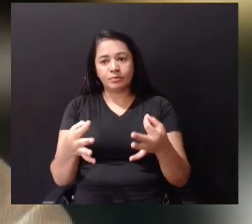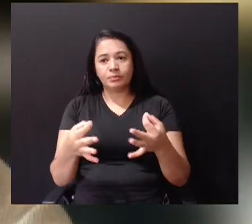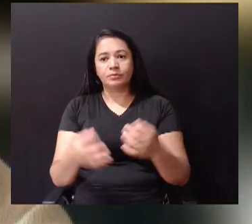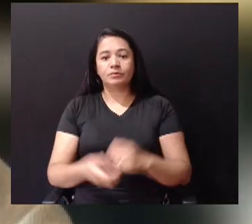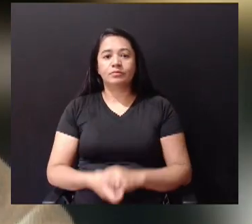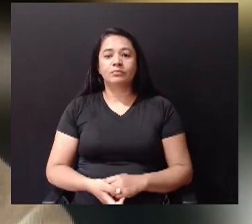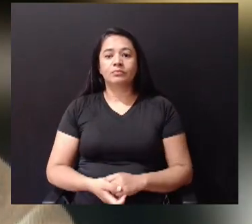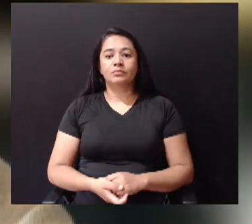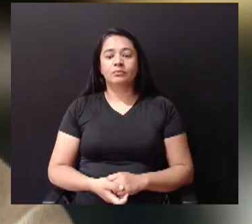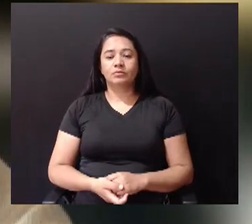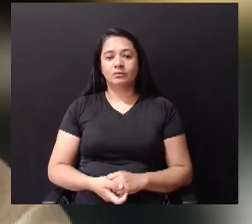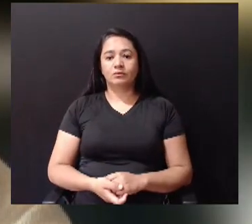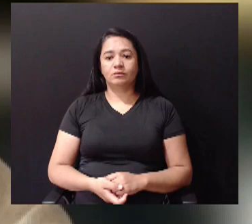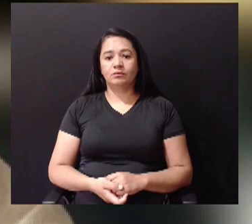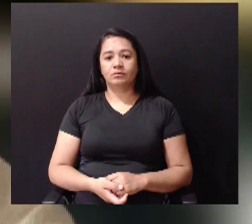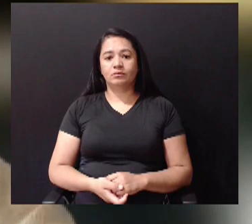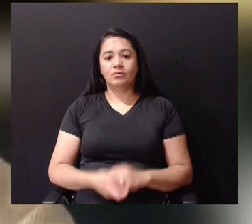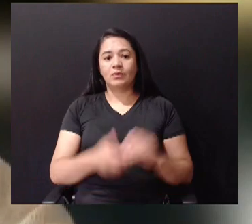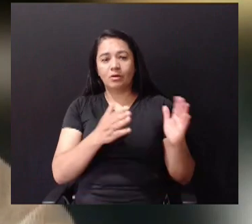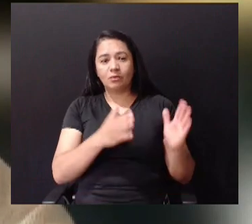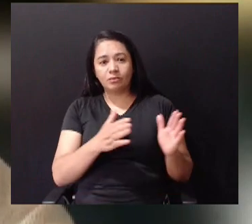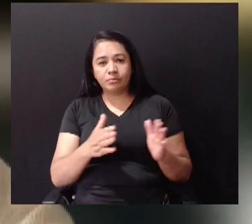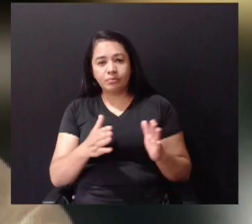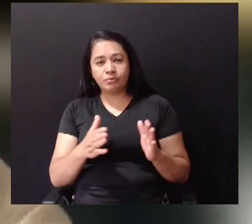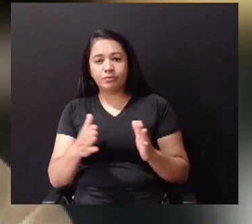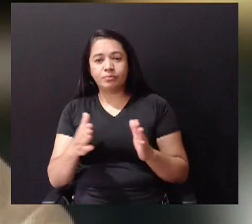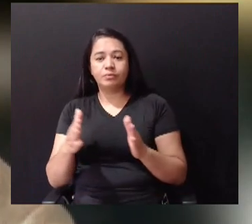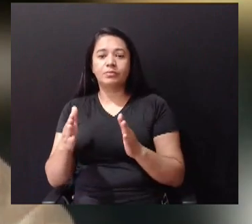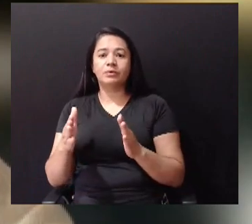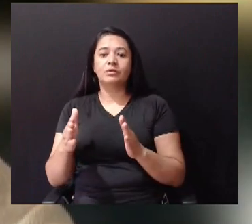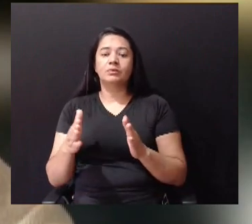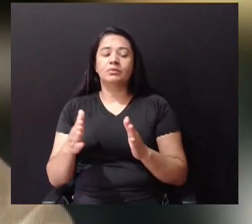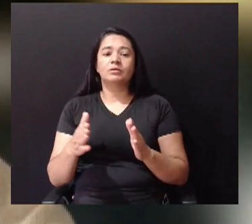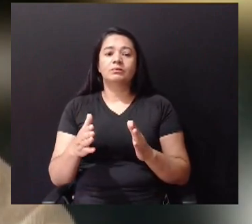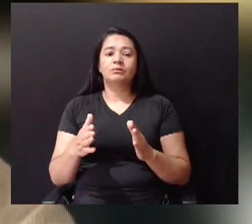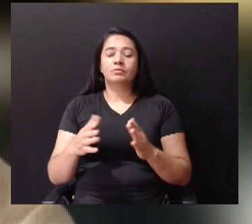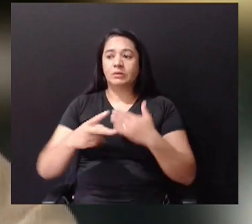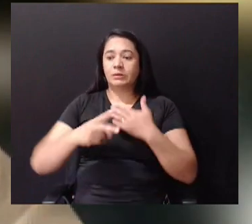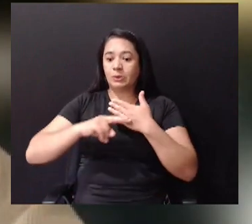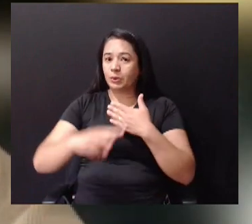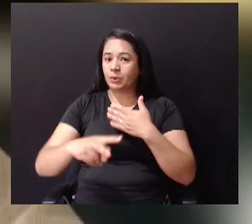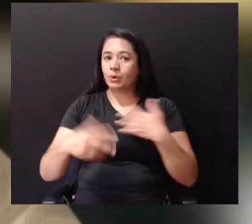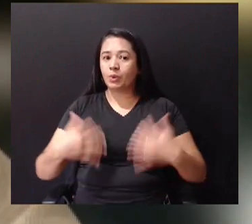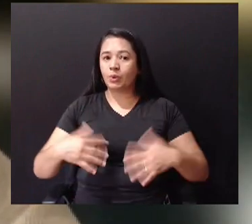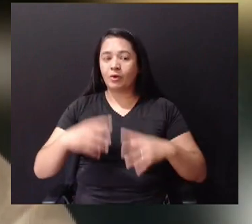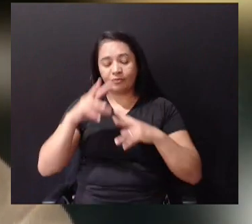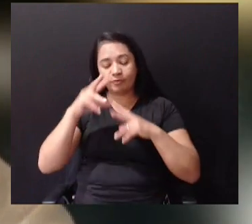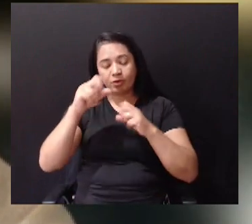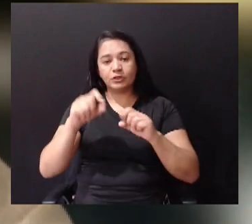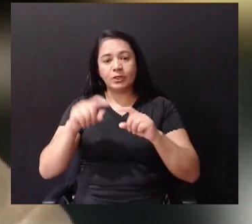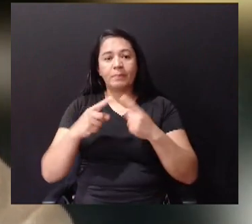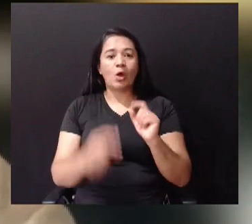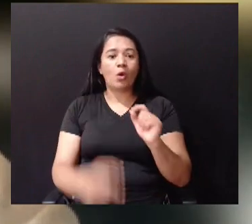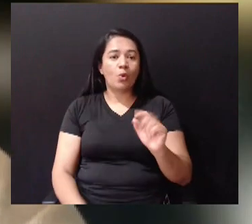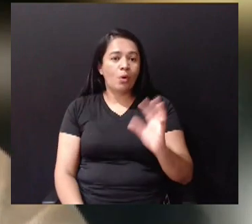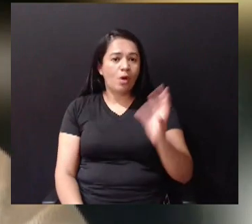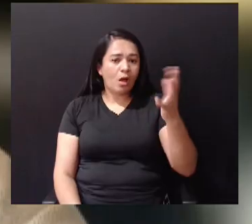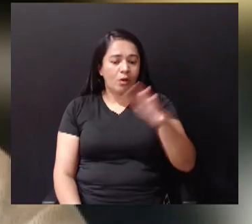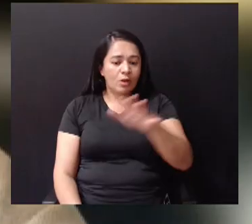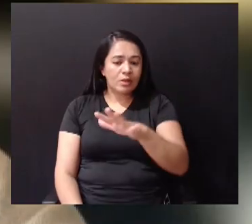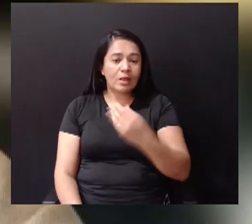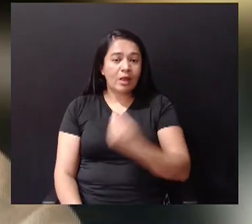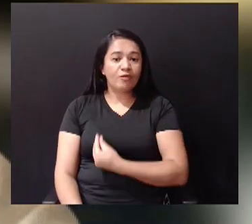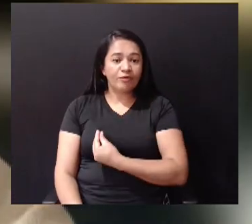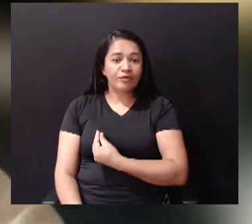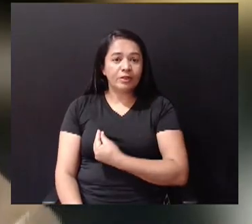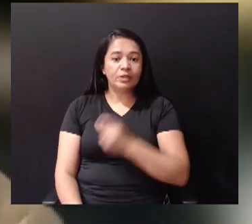É um processo intenso, né, de impacto. Então, mas o que acontece na vida real é que essas crianças normalmente elas